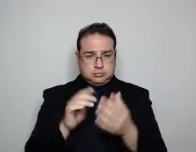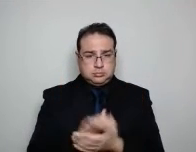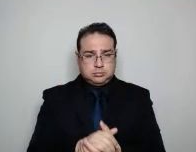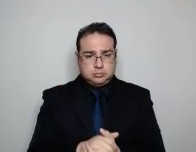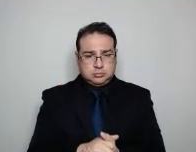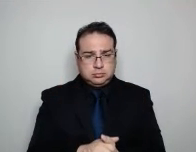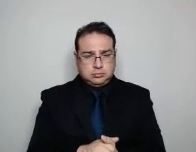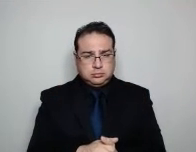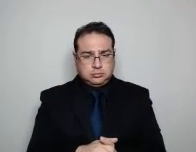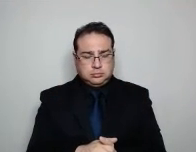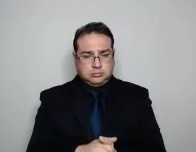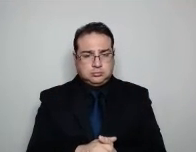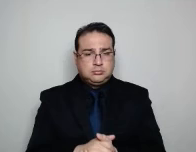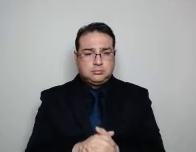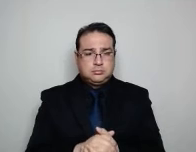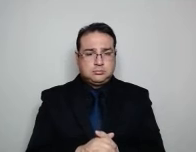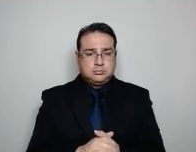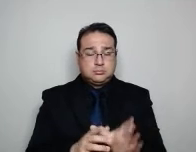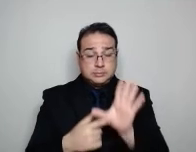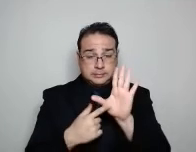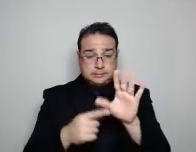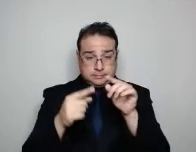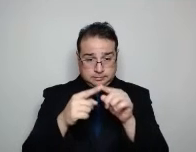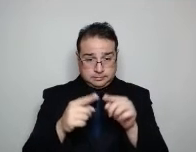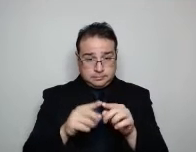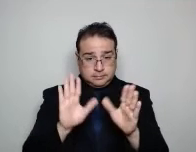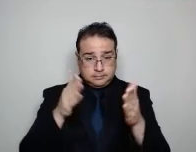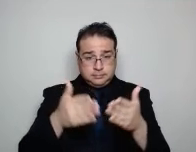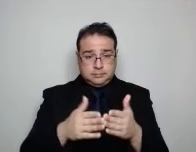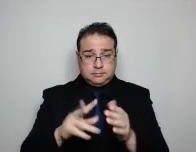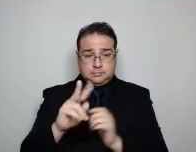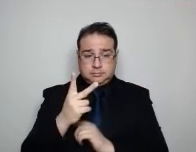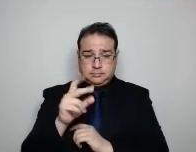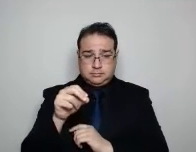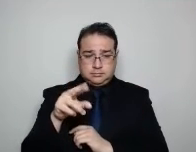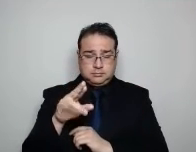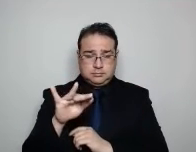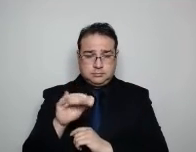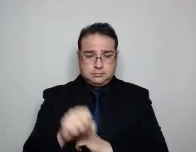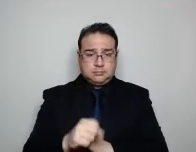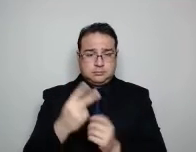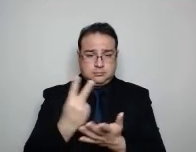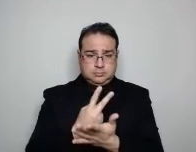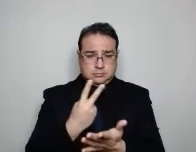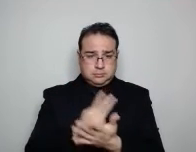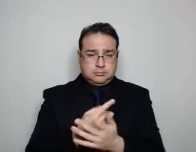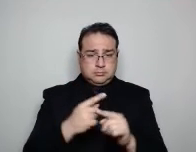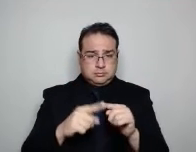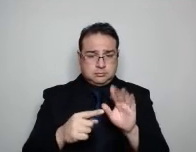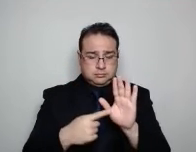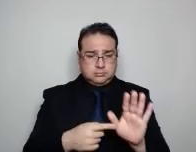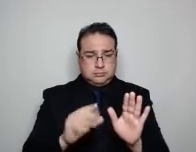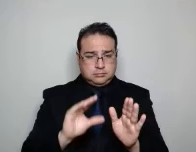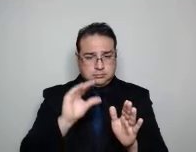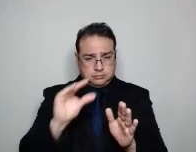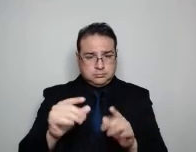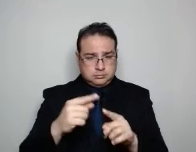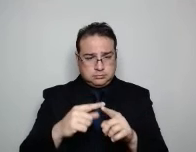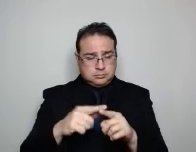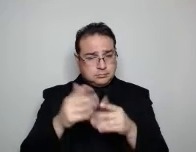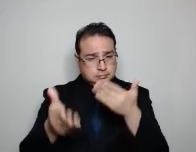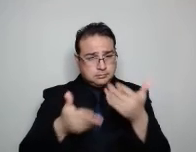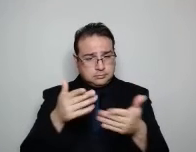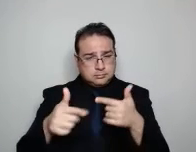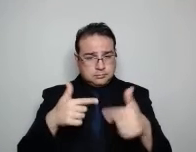É notório que a intenção dos honorários não é causar enriquecimento ilícito, é apenas retribuir o trabalho prestado pelo